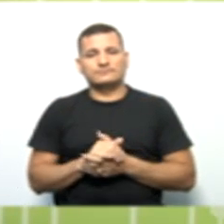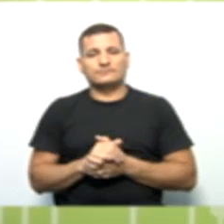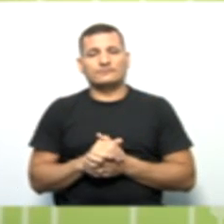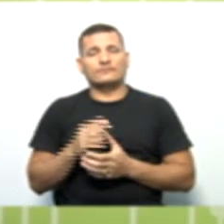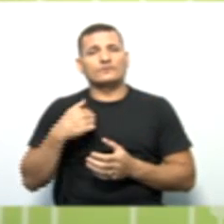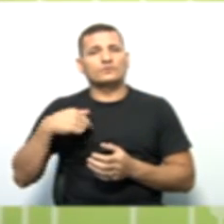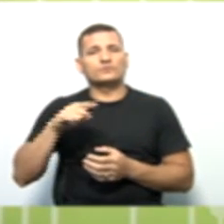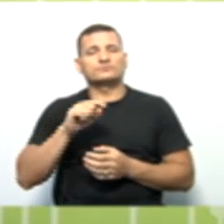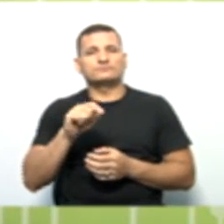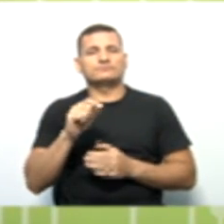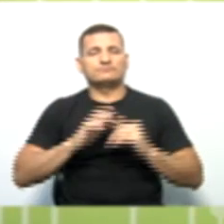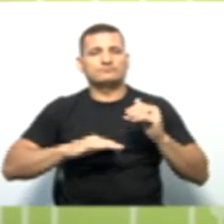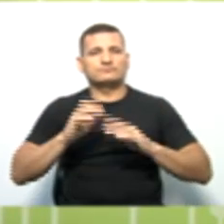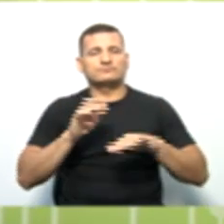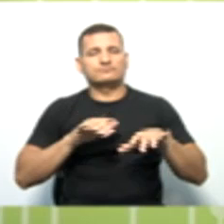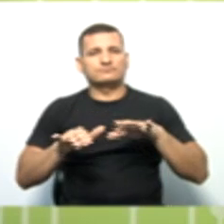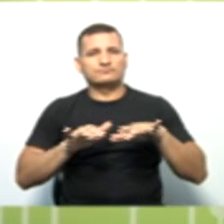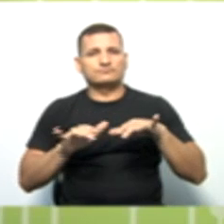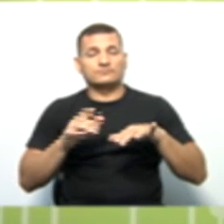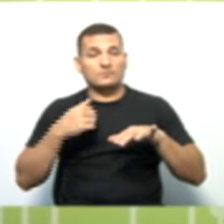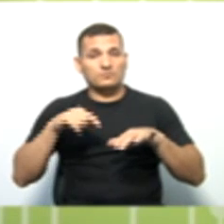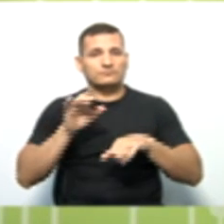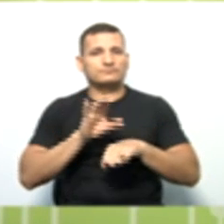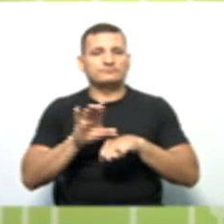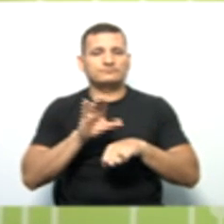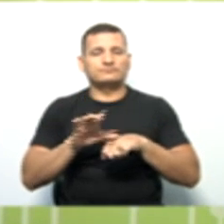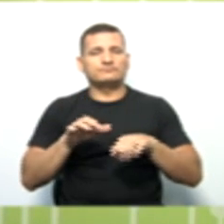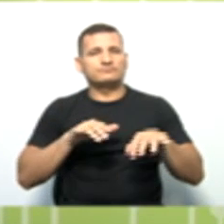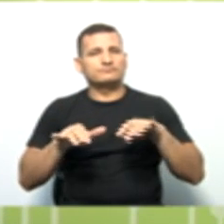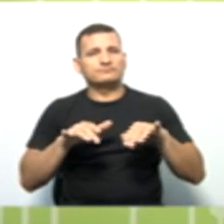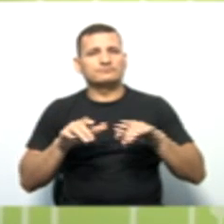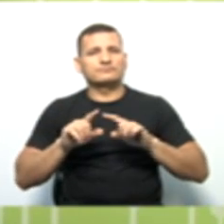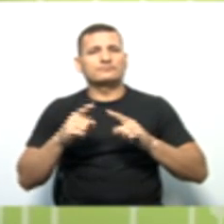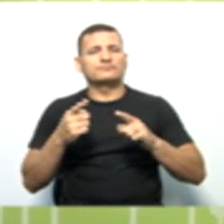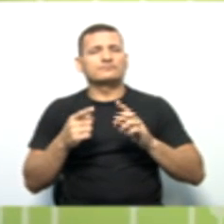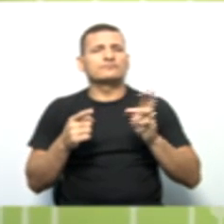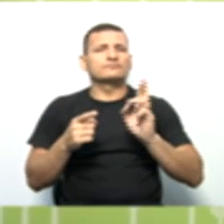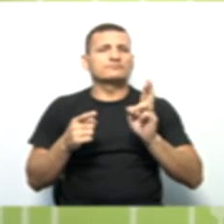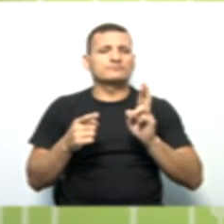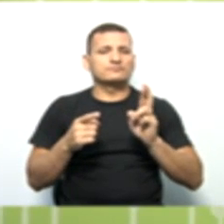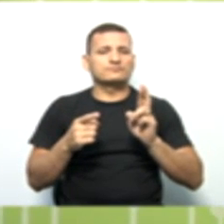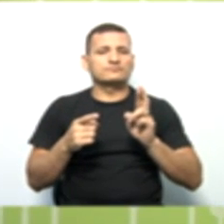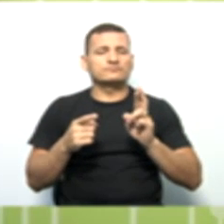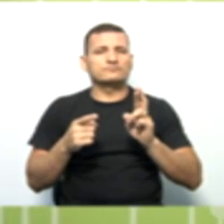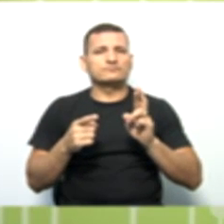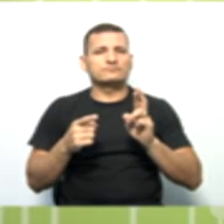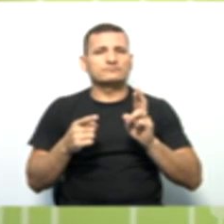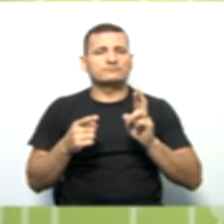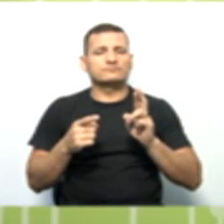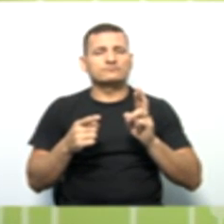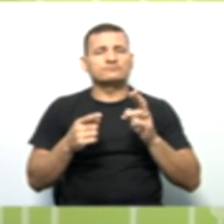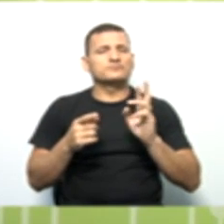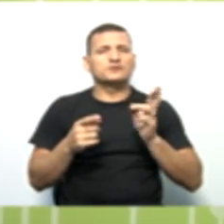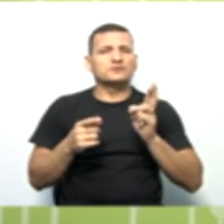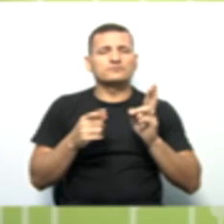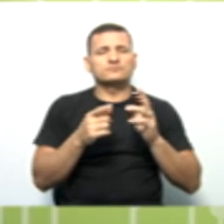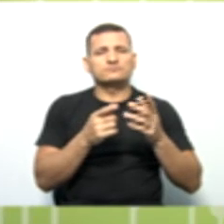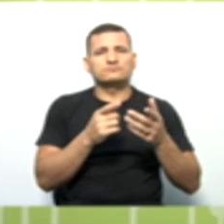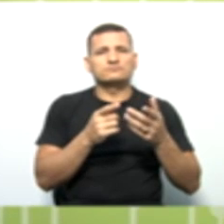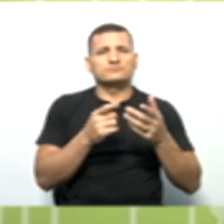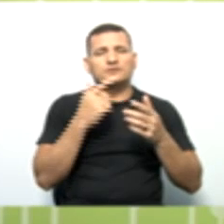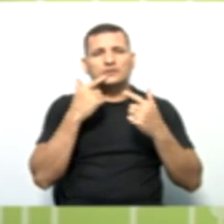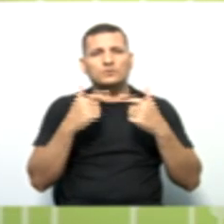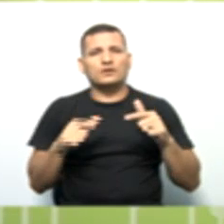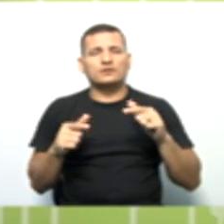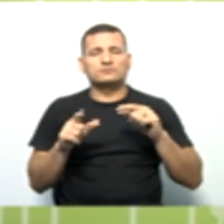somos programadores, a gente está no curso para programação. Mas quem é que vai definir como que nós vamos fazer? Qual a linguagem que nós